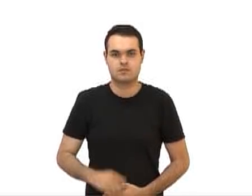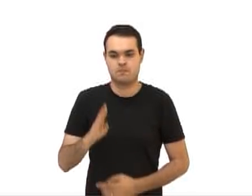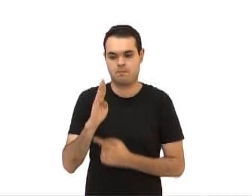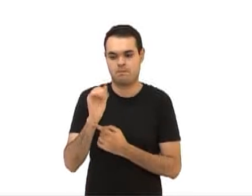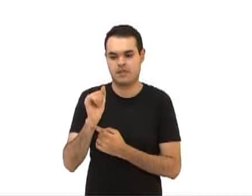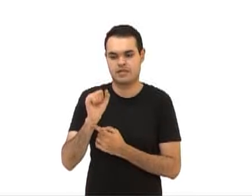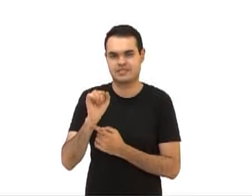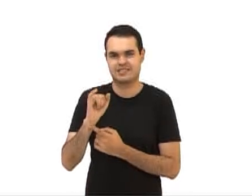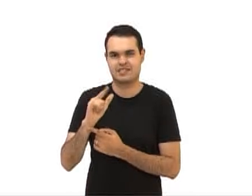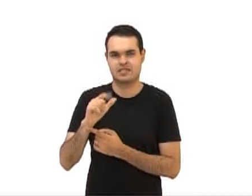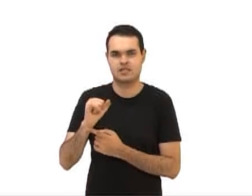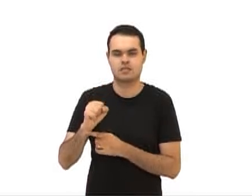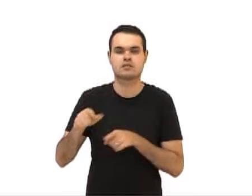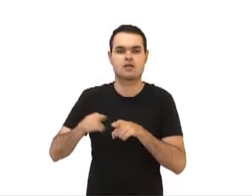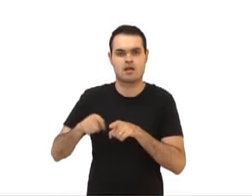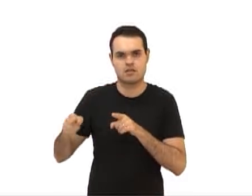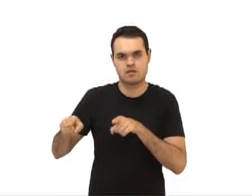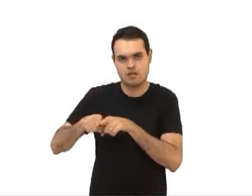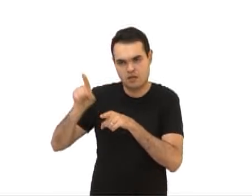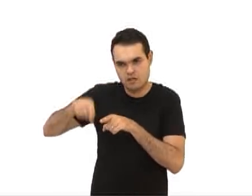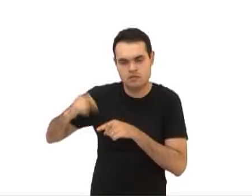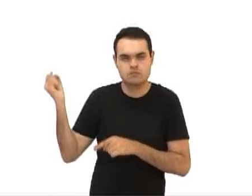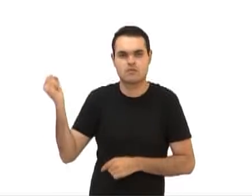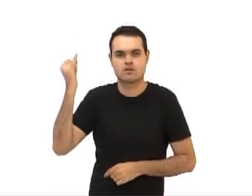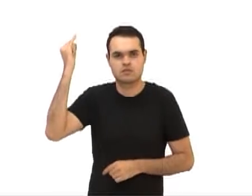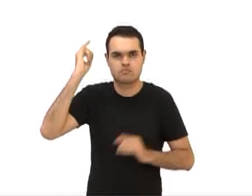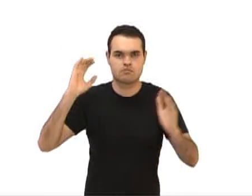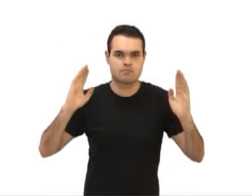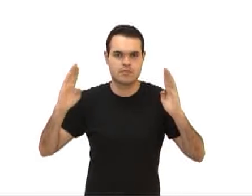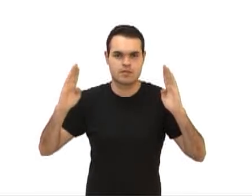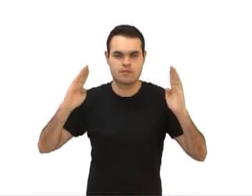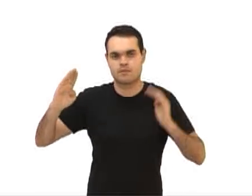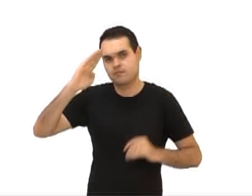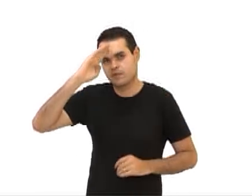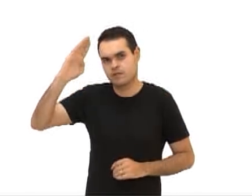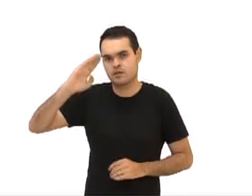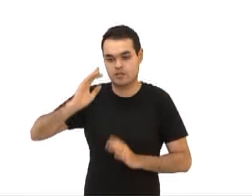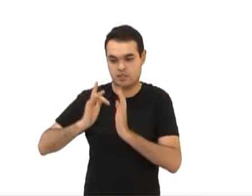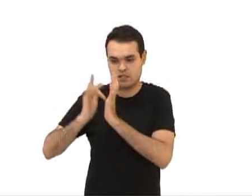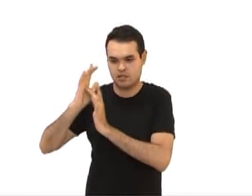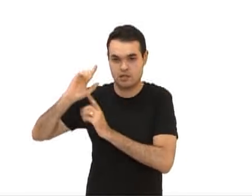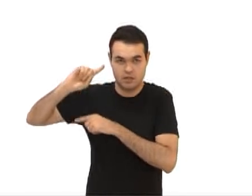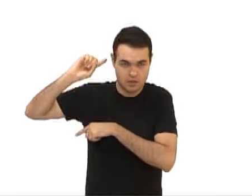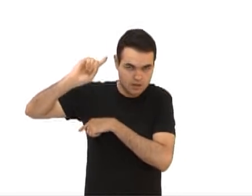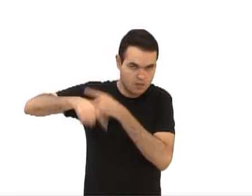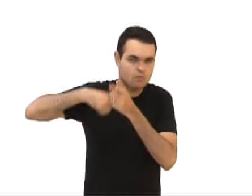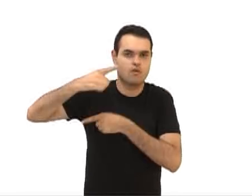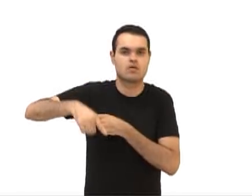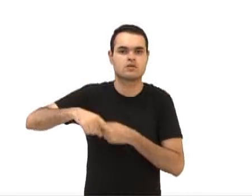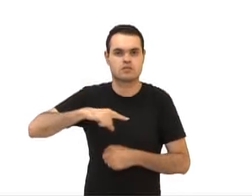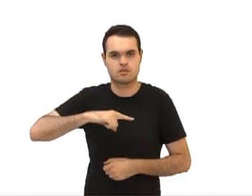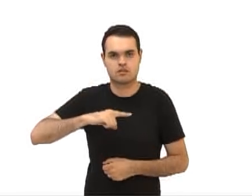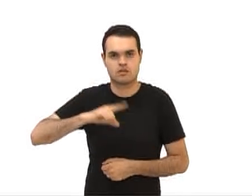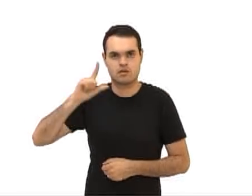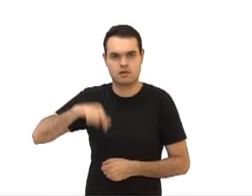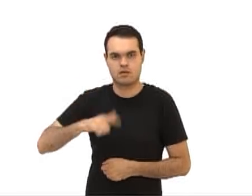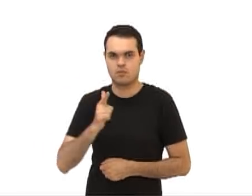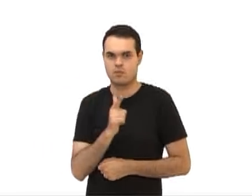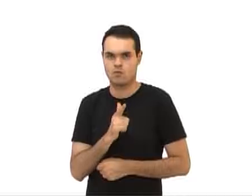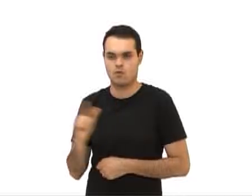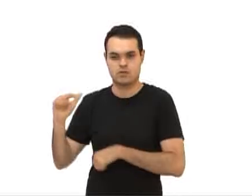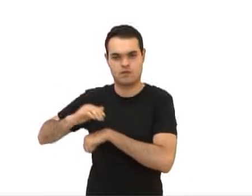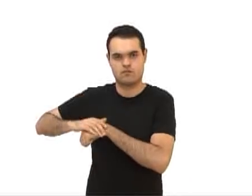basílicas são muito importantes nesse período, principalmente depois de Cristo, né? Que ela passa a ter uma